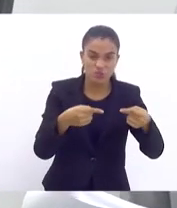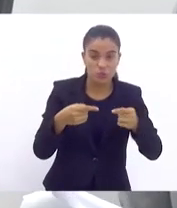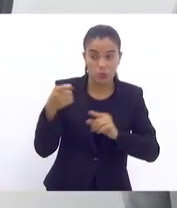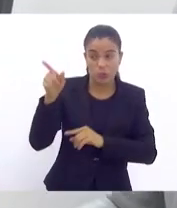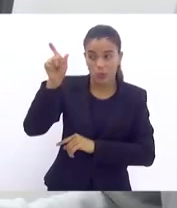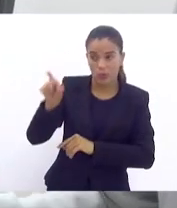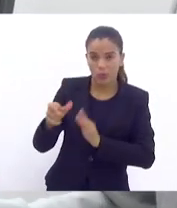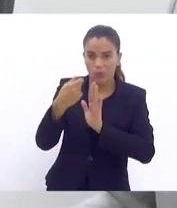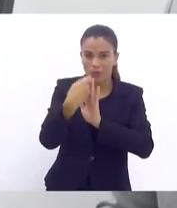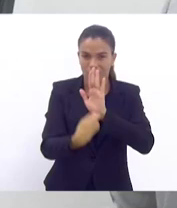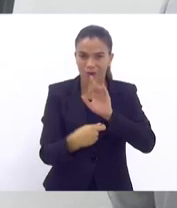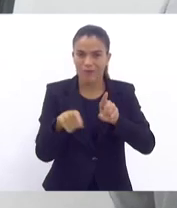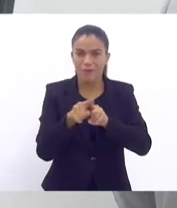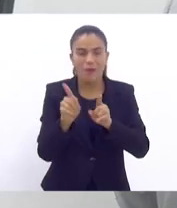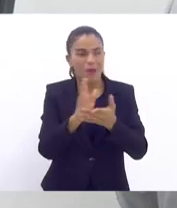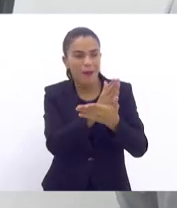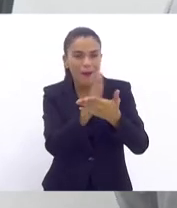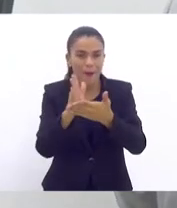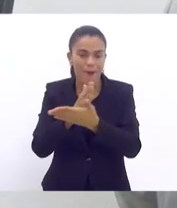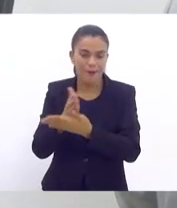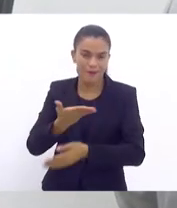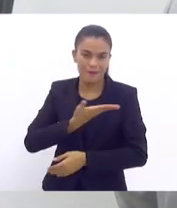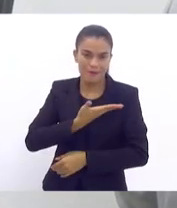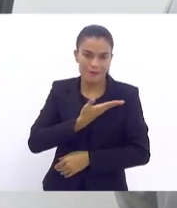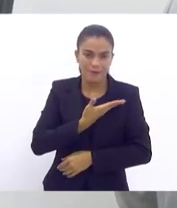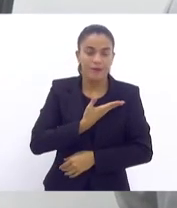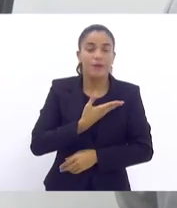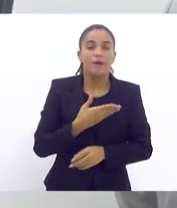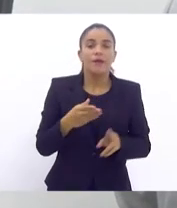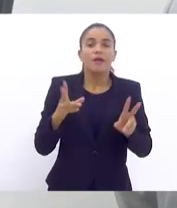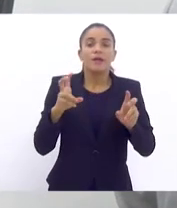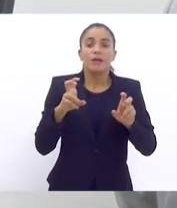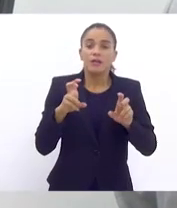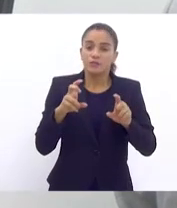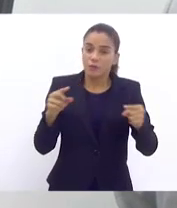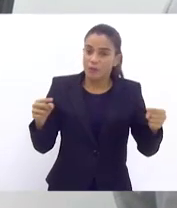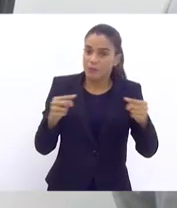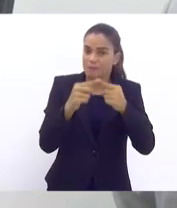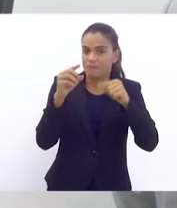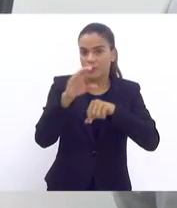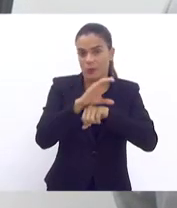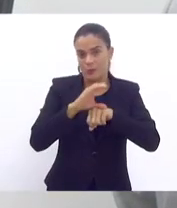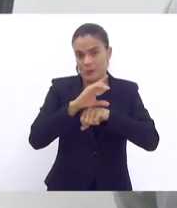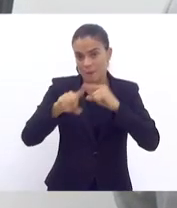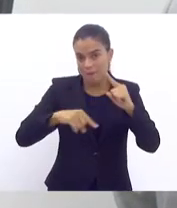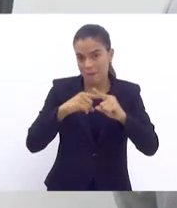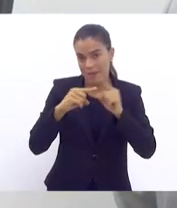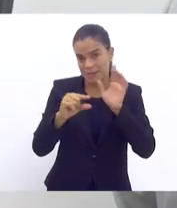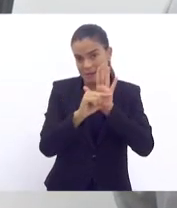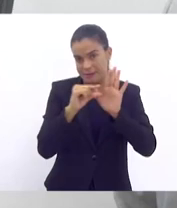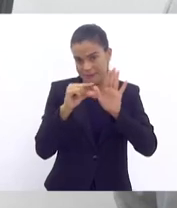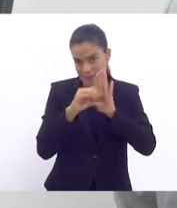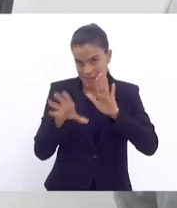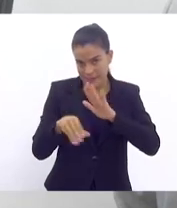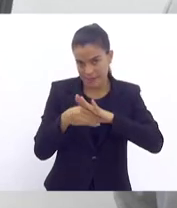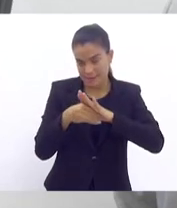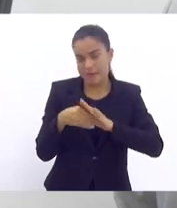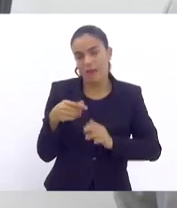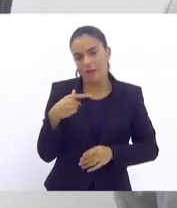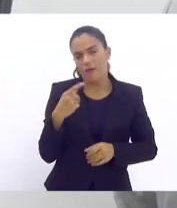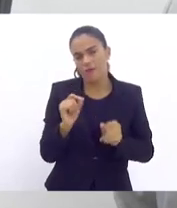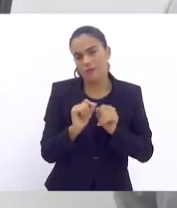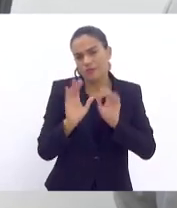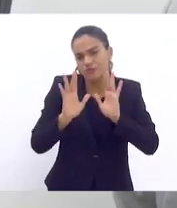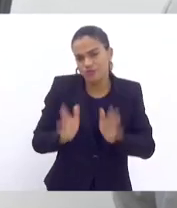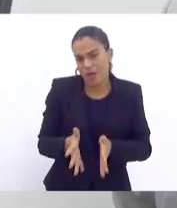e com alguns colegas em Plenário é pela constitucionalidade com emendas E aí fiz algumas emendas aí